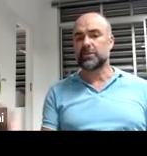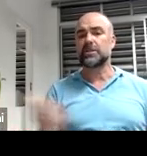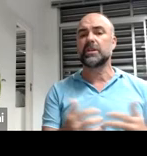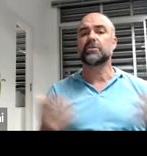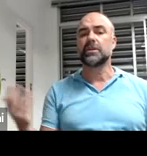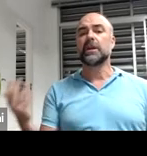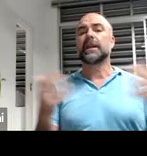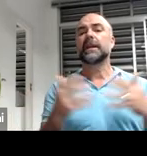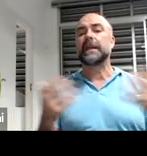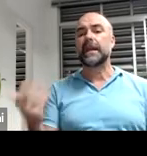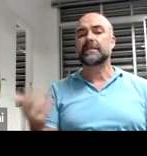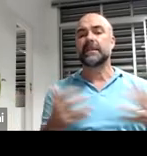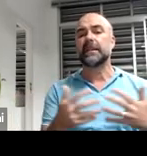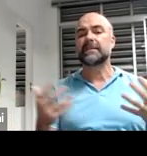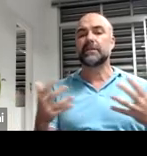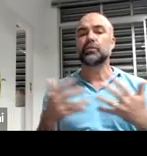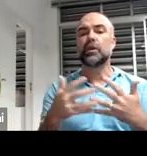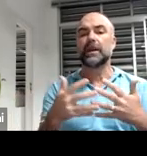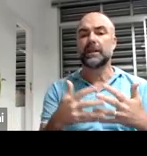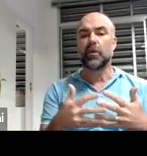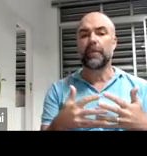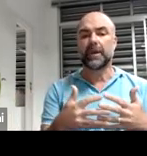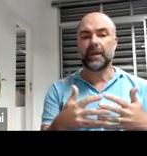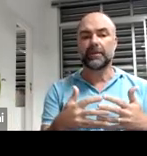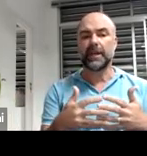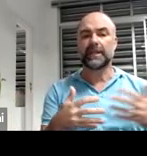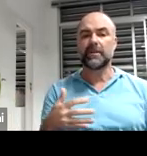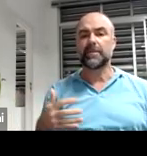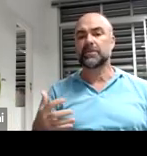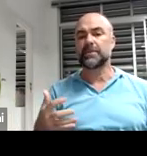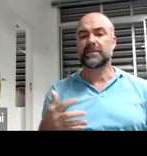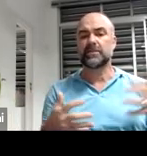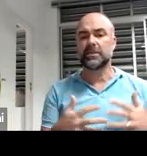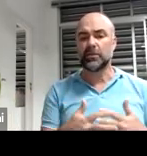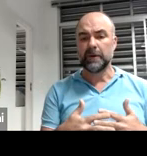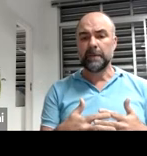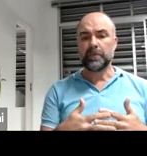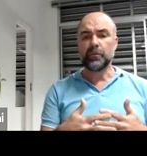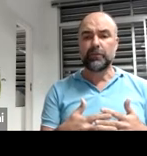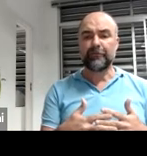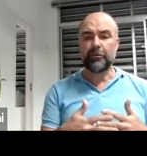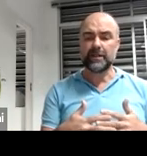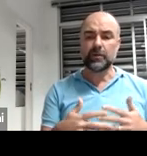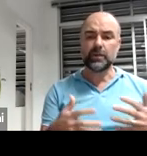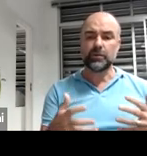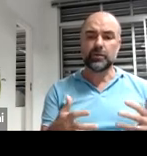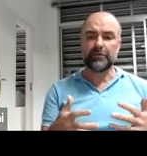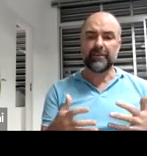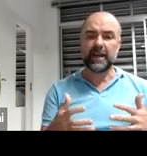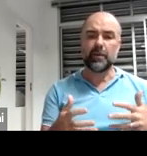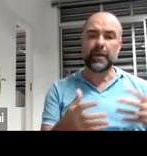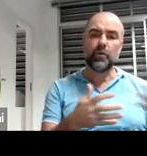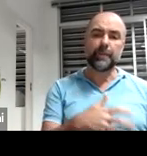empresa, mas nós tínhamos que ter essa interação do grande com o pequeno. Né? Então, essa aproximação se deu muito forte quando o